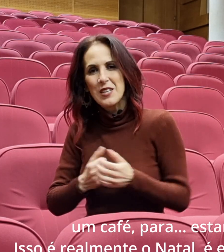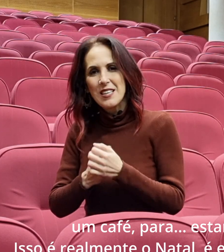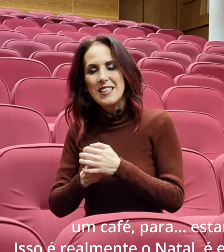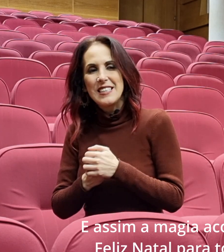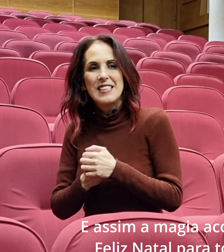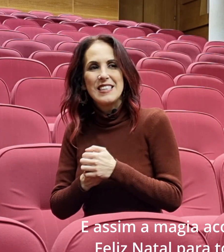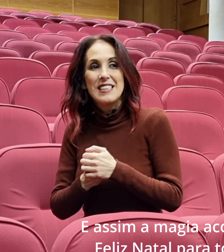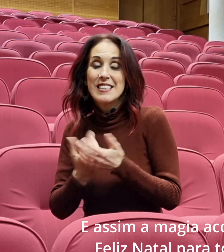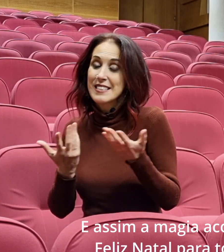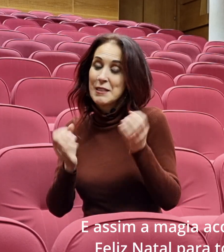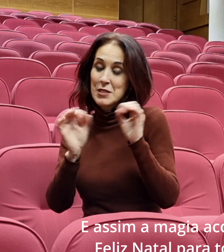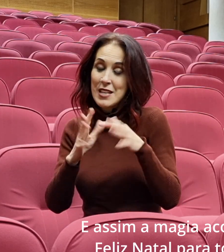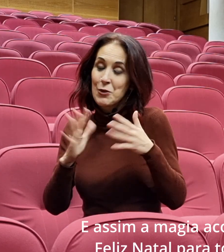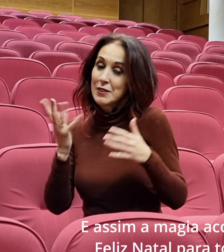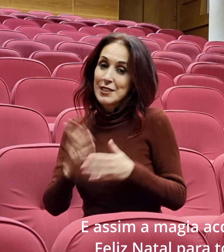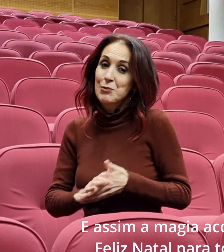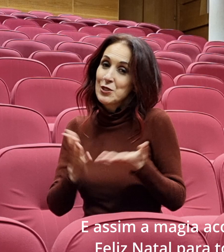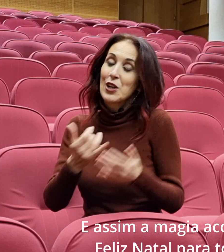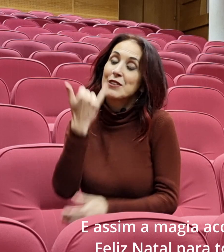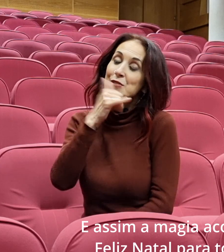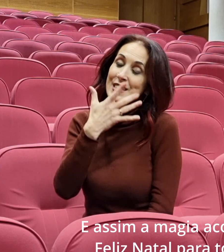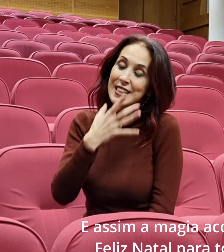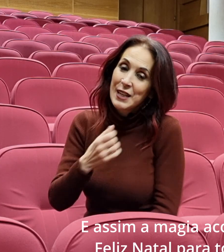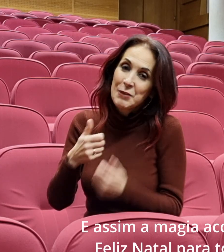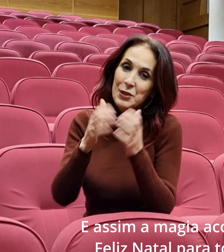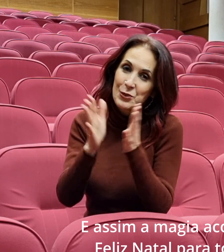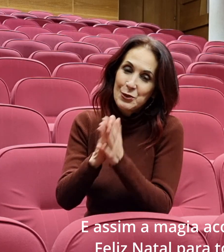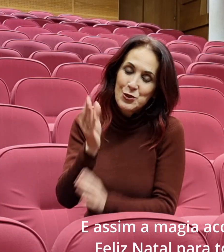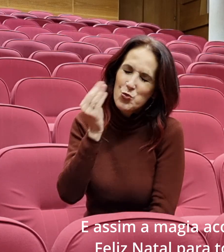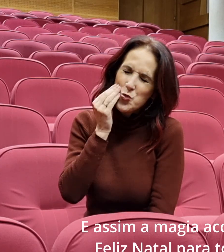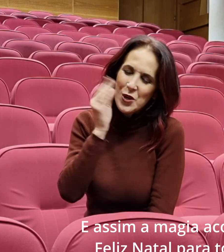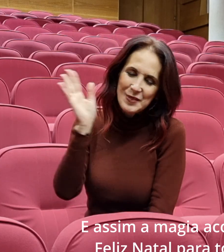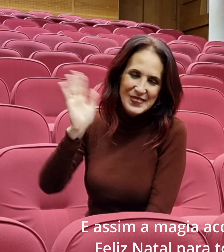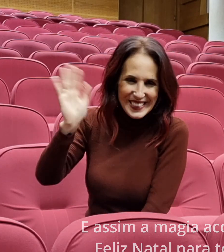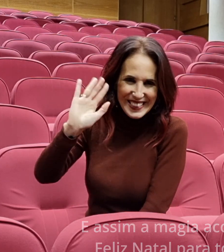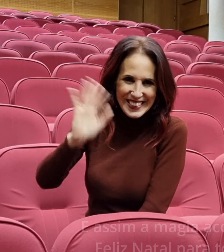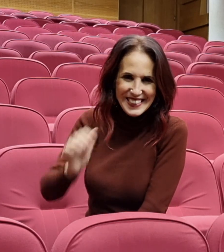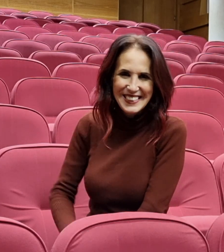juntos. E assim a magia acontece. Por isso, olha, Feliz Natal para todos.